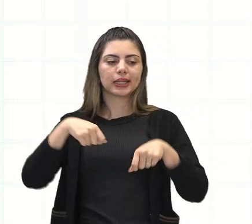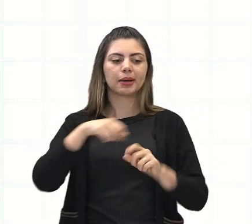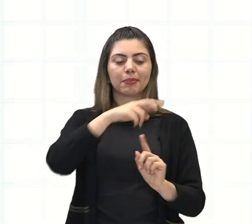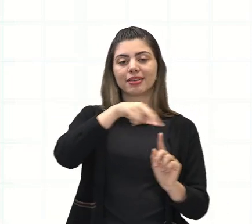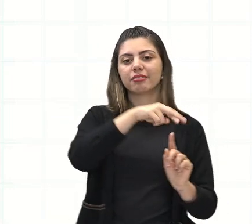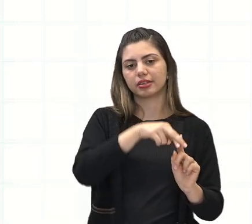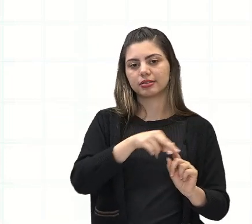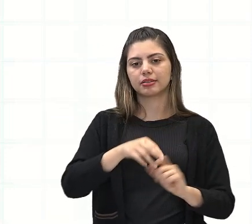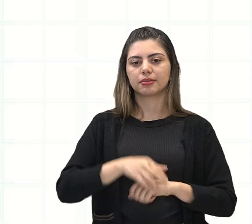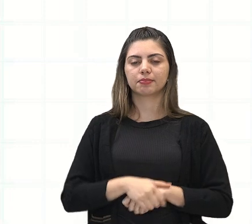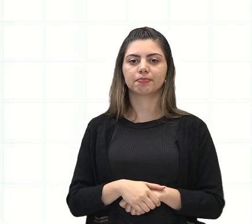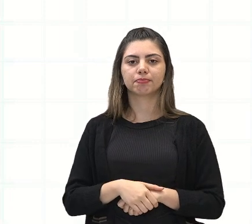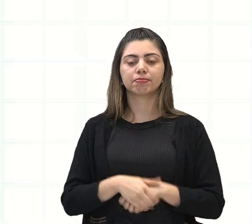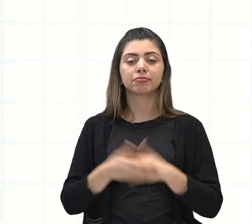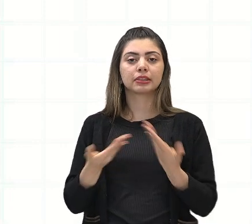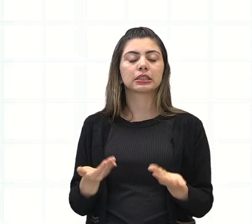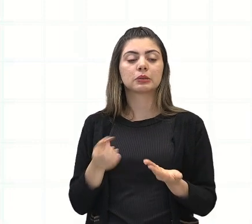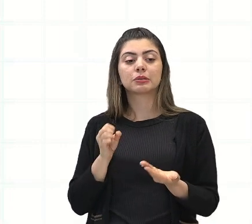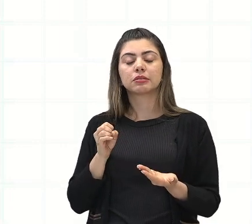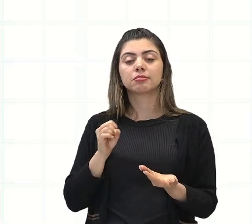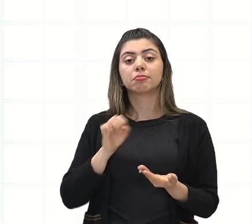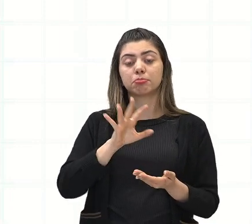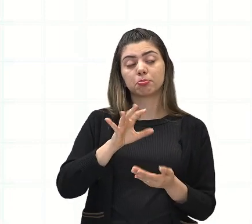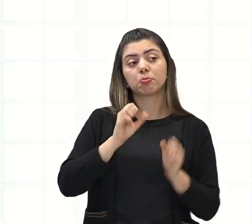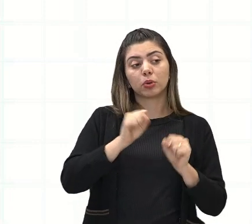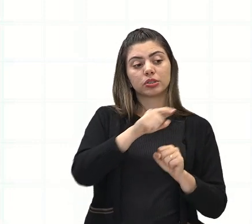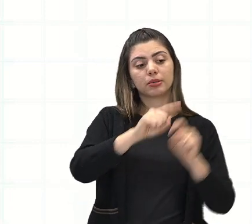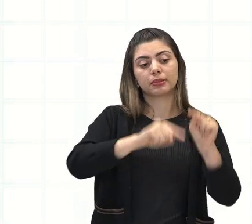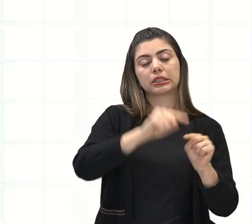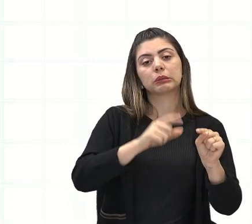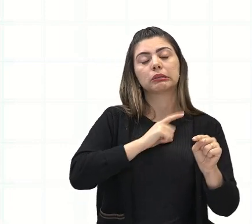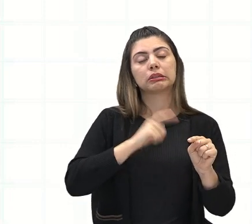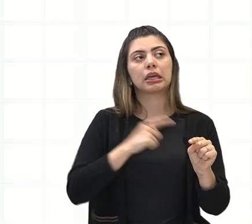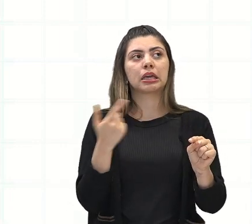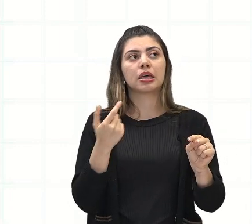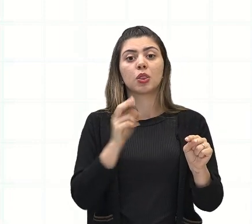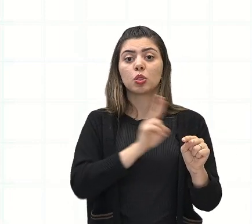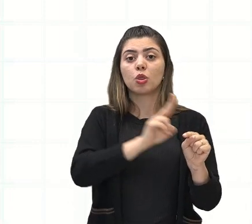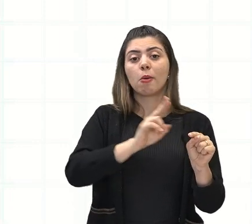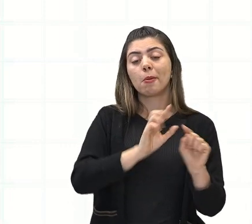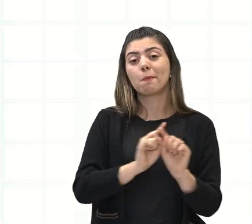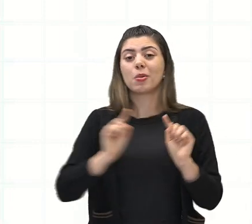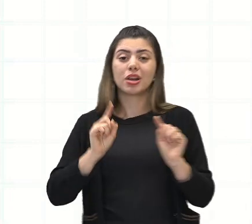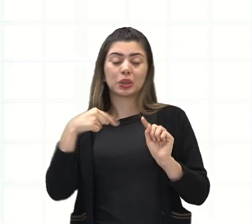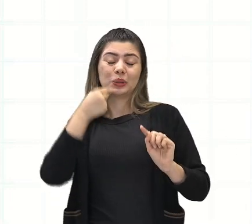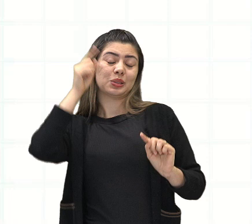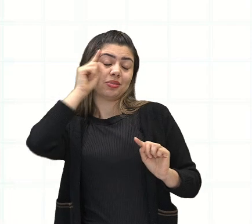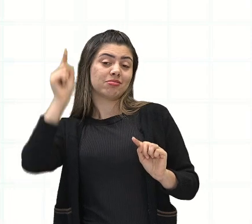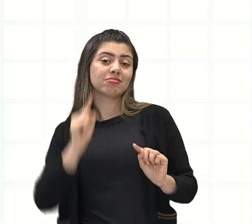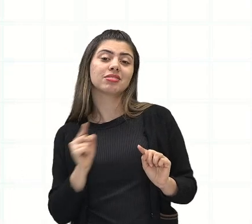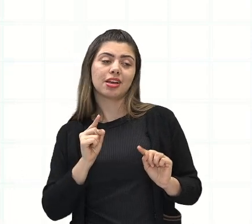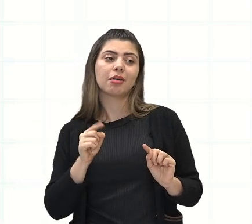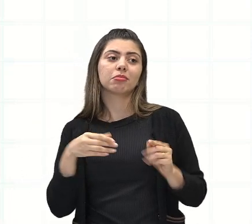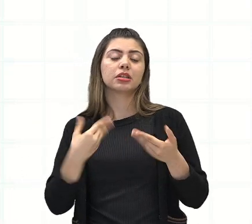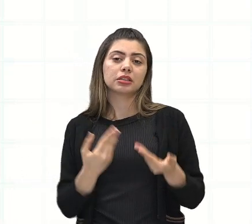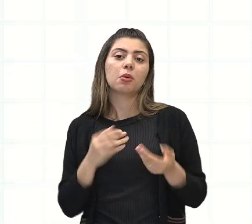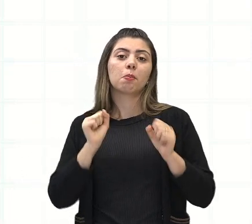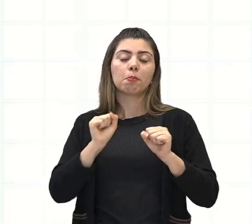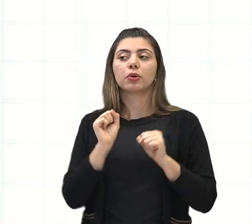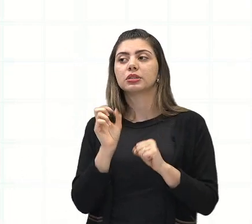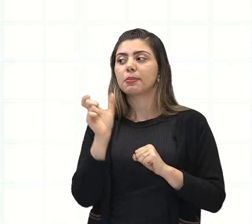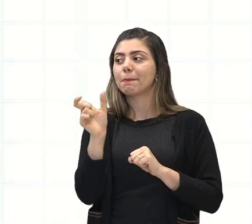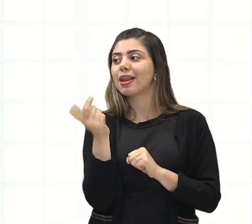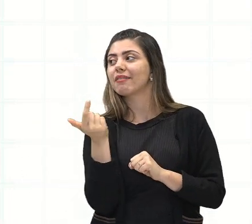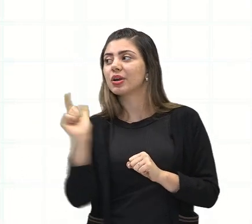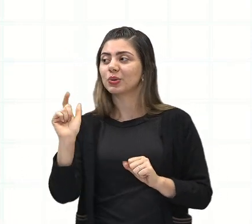o termo, mas que você não conhece e no dia a dia as pessoas acabaram só utilizando aquele termo que